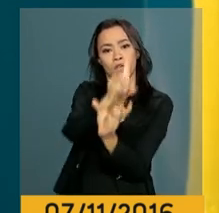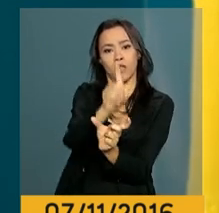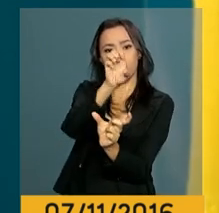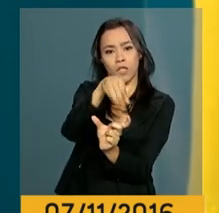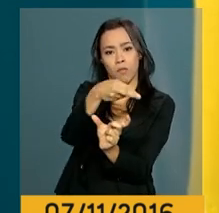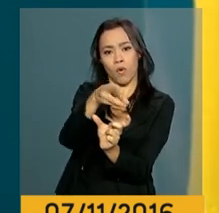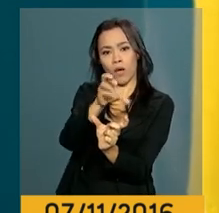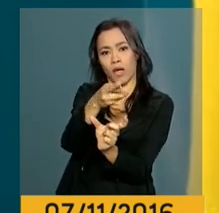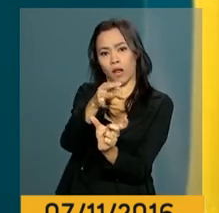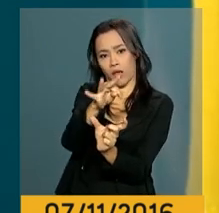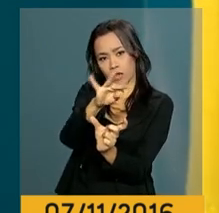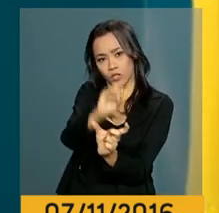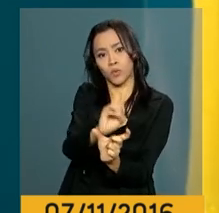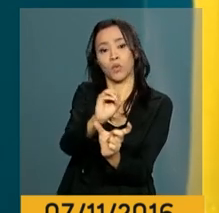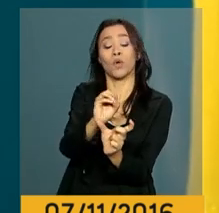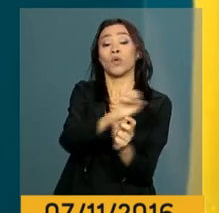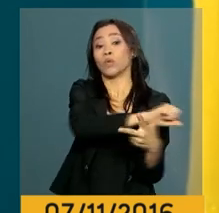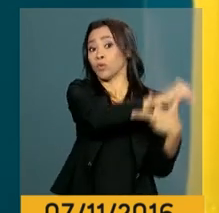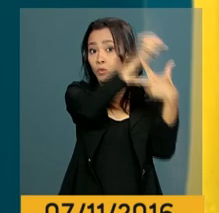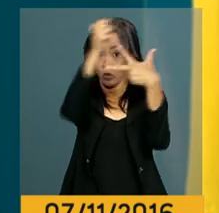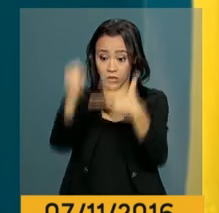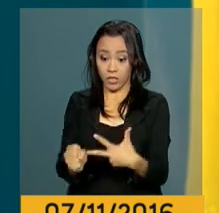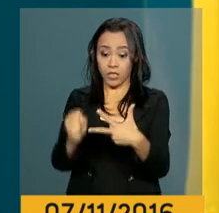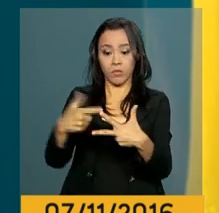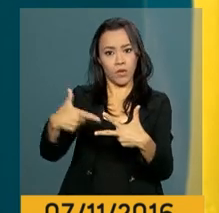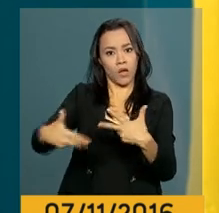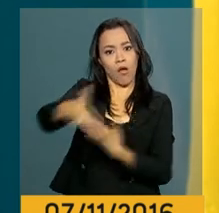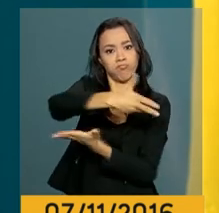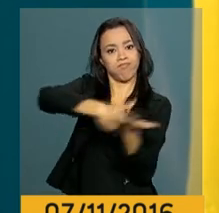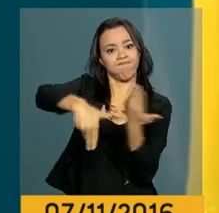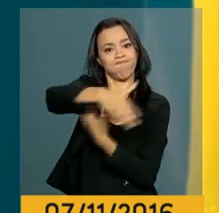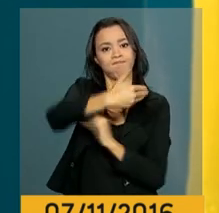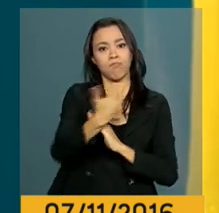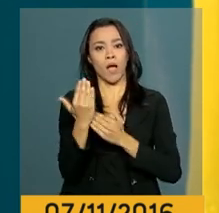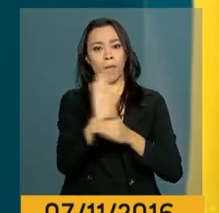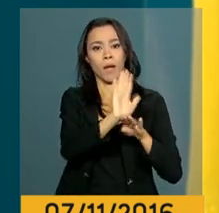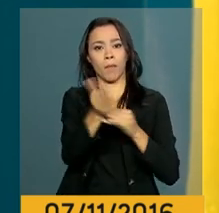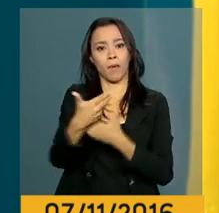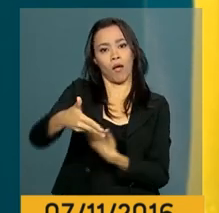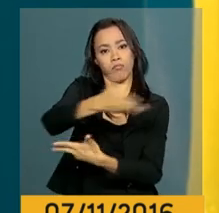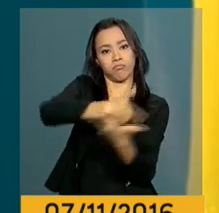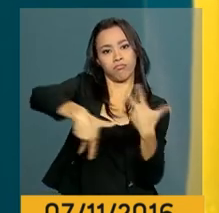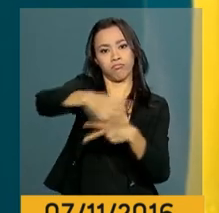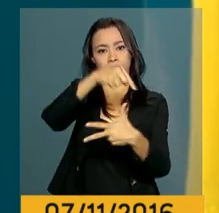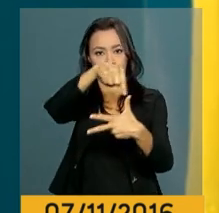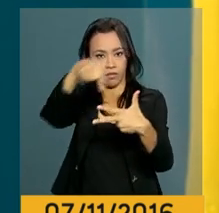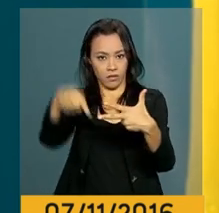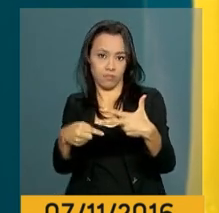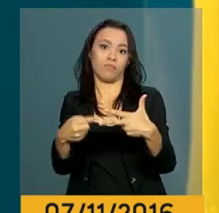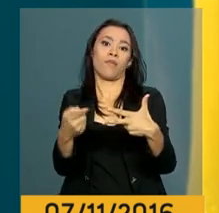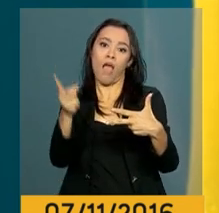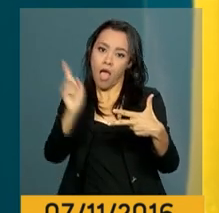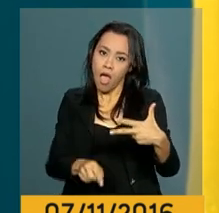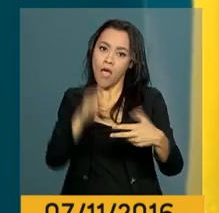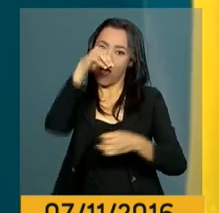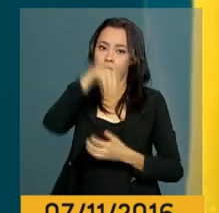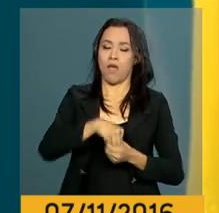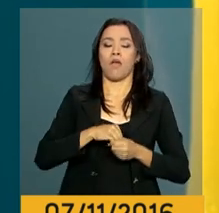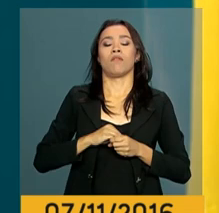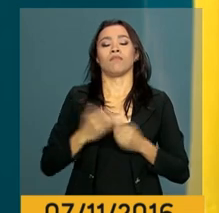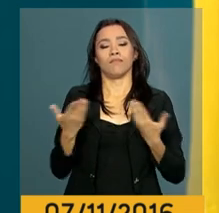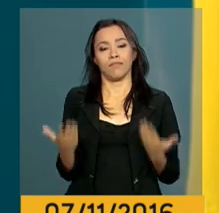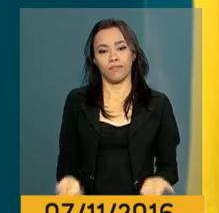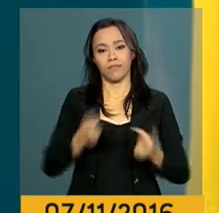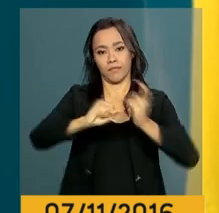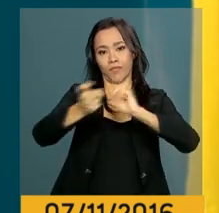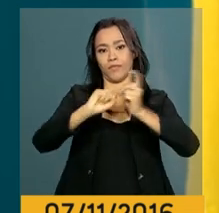o Legislativo e o Poder Judiciário. Portanto, estes três órgãos é que fazem o governo. E os senhores